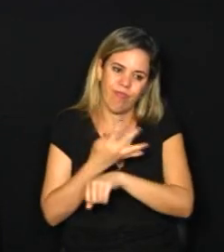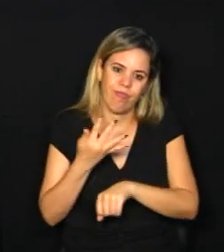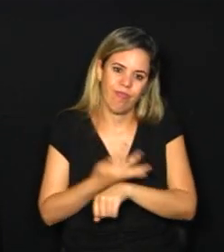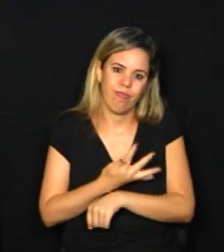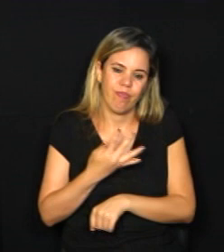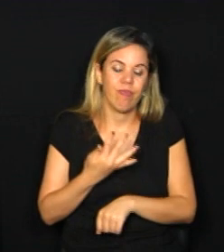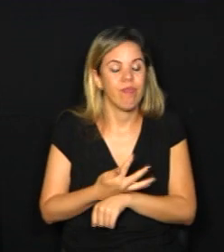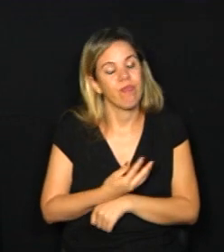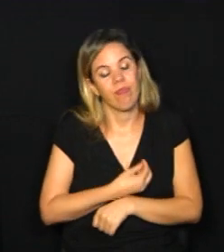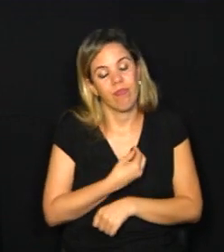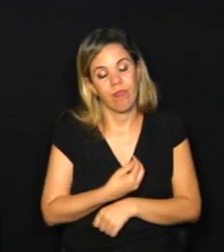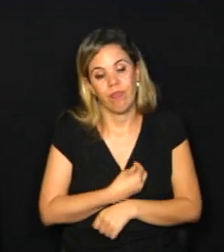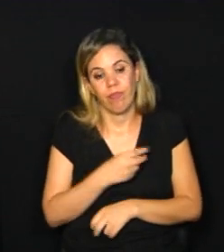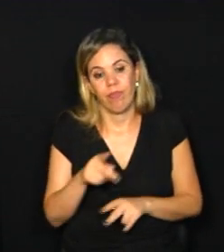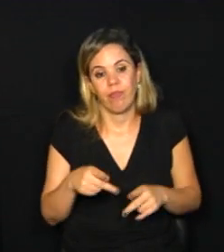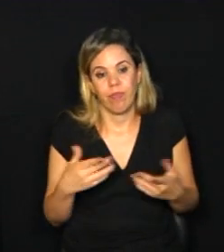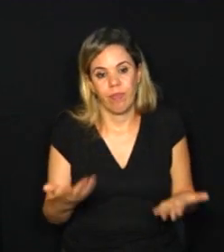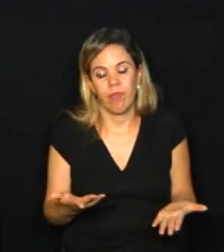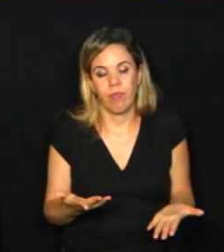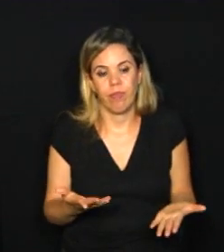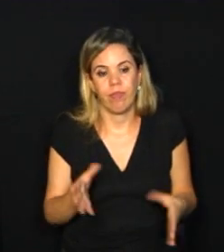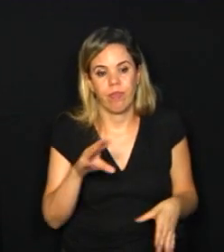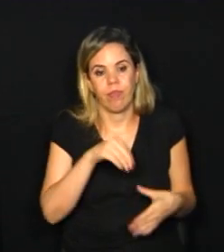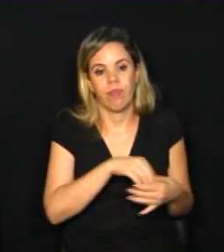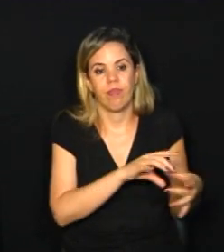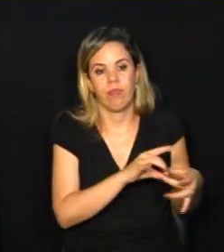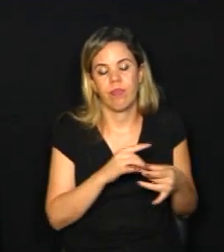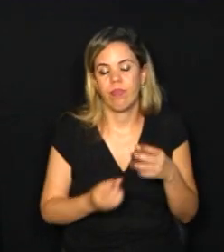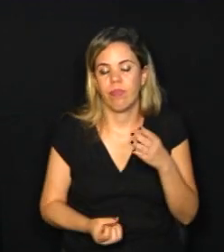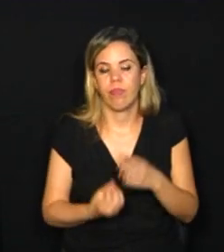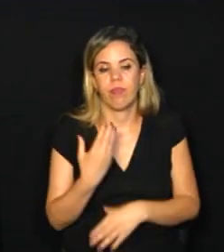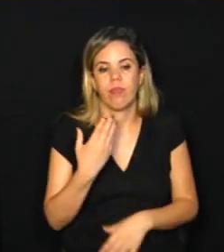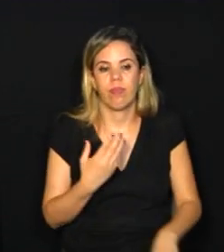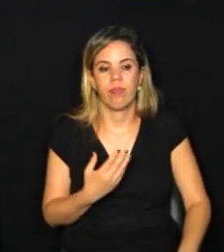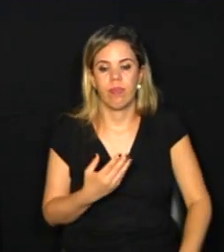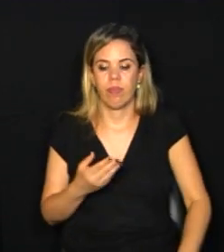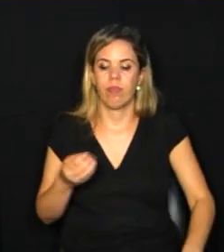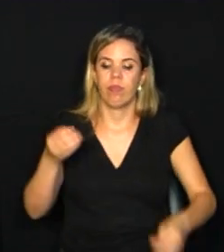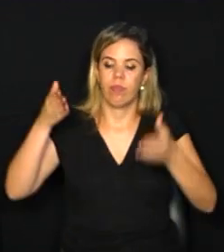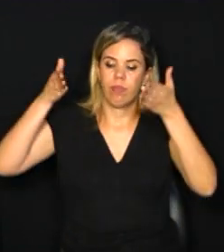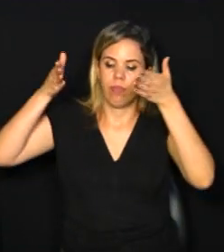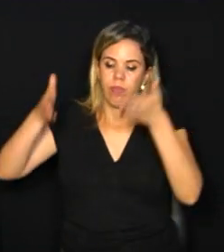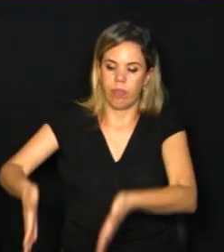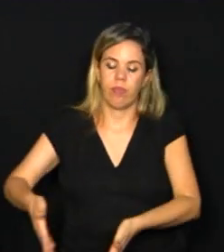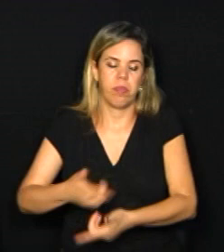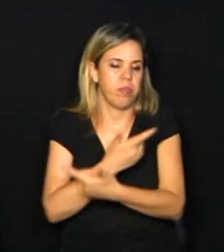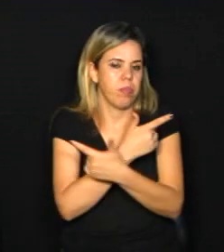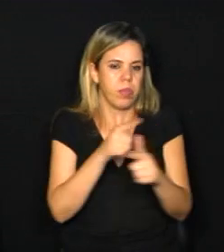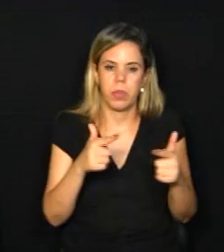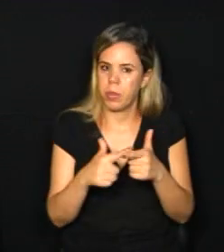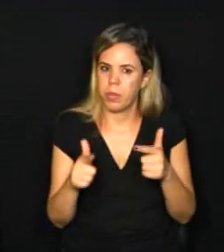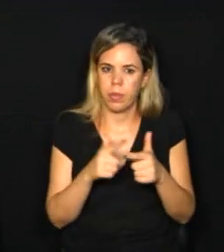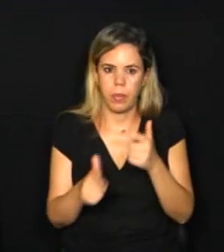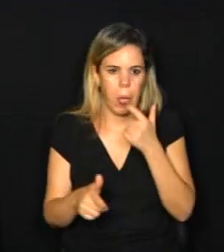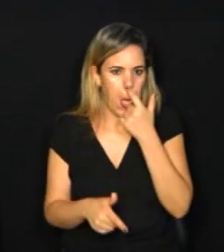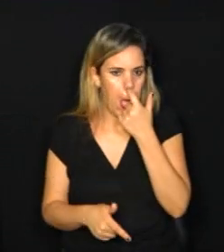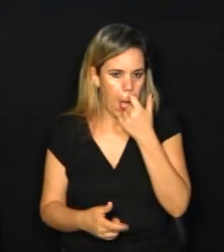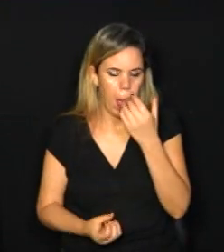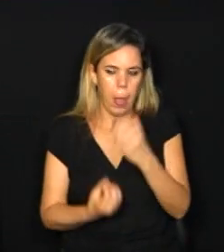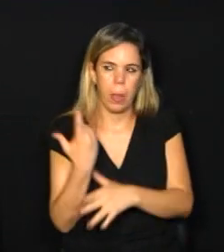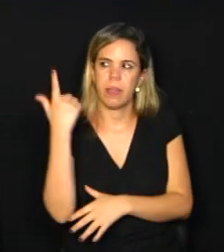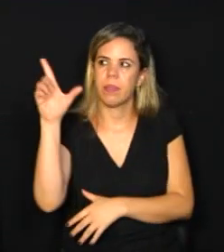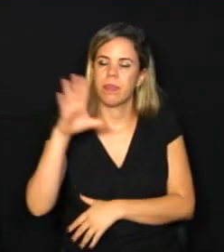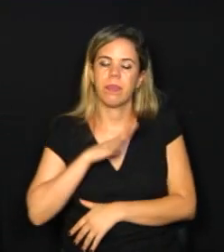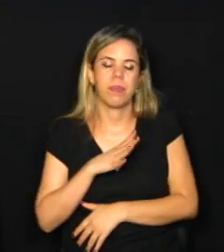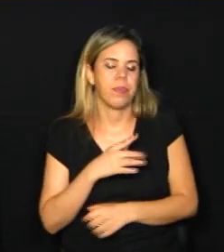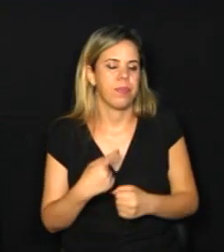perda de vidas, mas no contexto do sepultamento, não tivemos problemas que aconteceram em